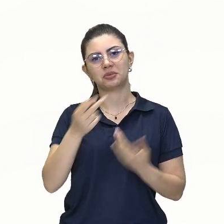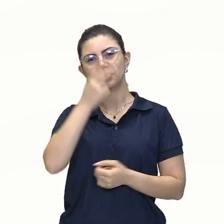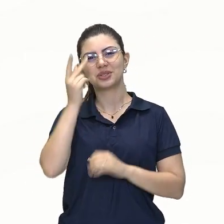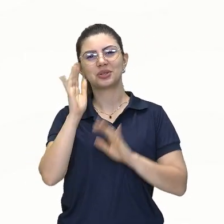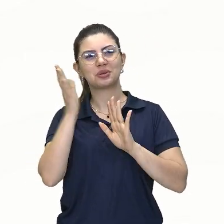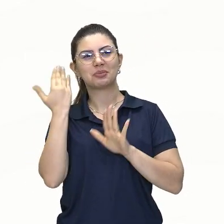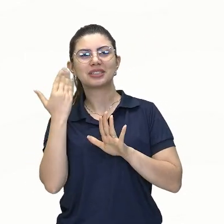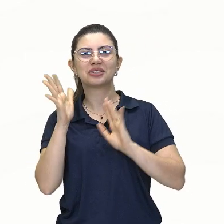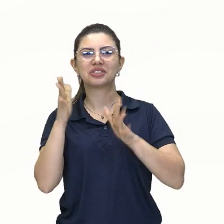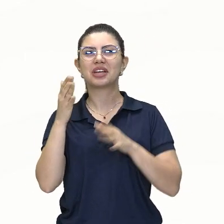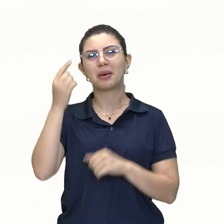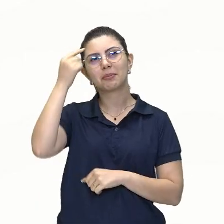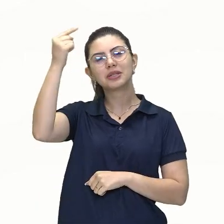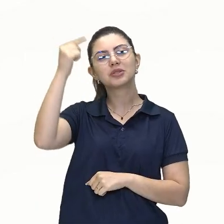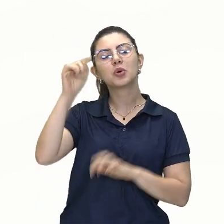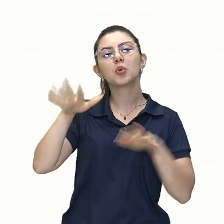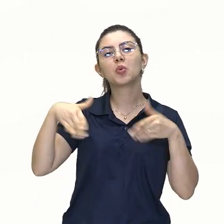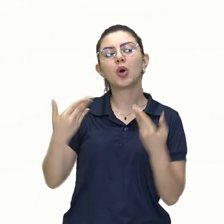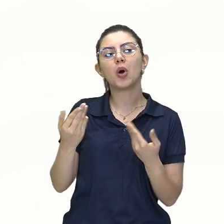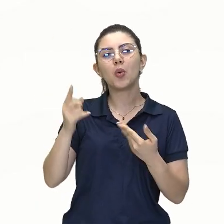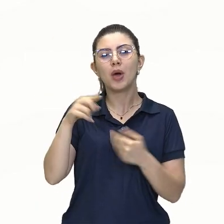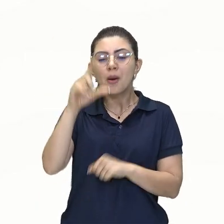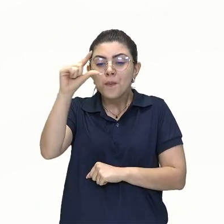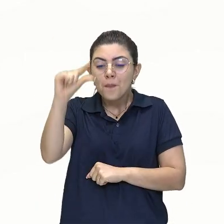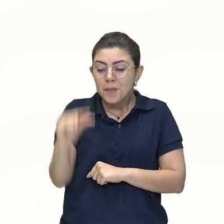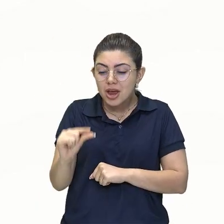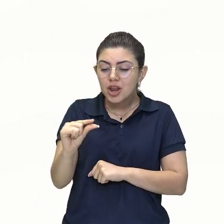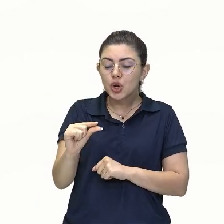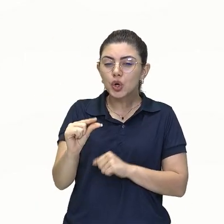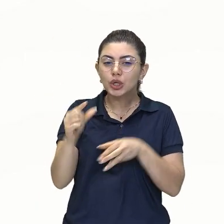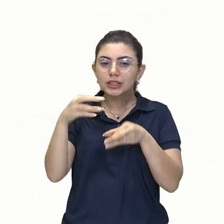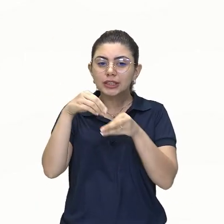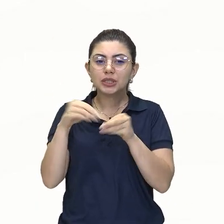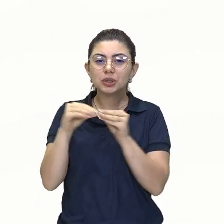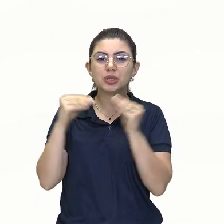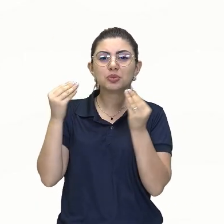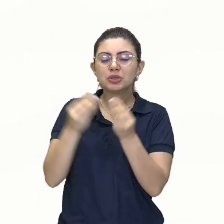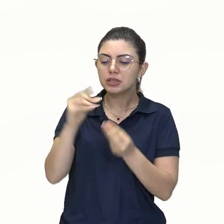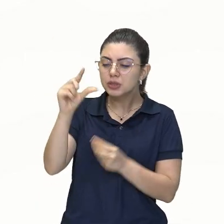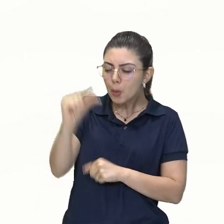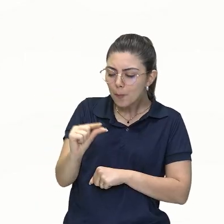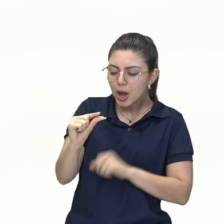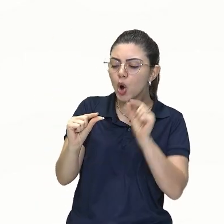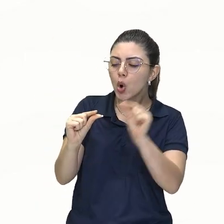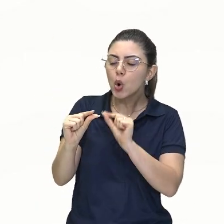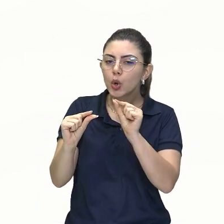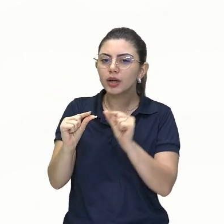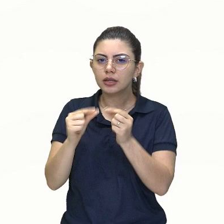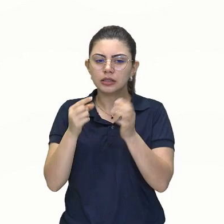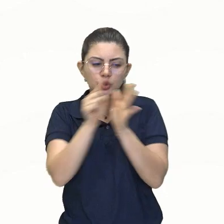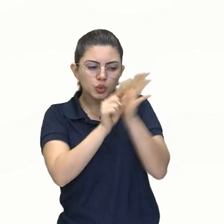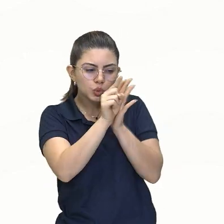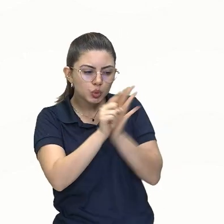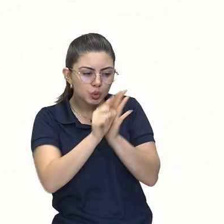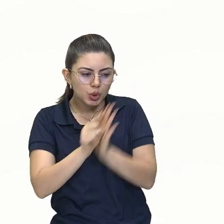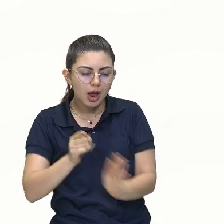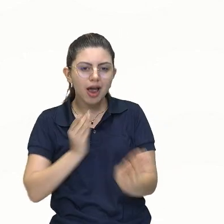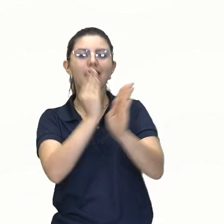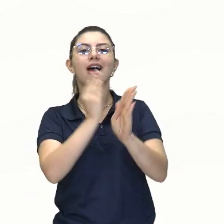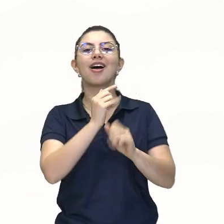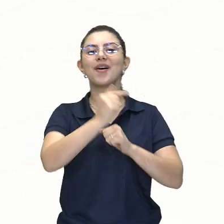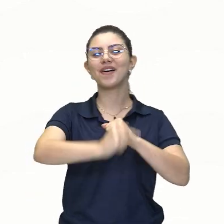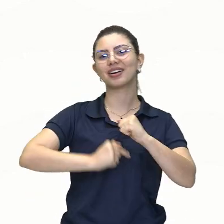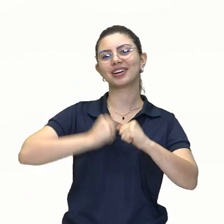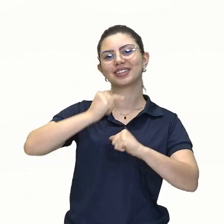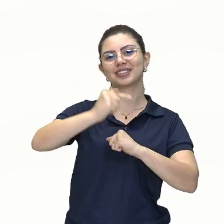a menor partícula que existe na matéria? E aí foi lá pesquisando, chegou até o átomo, já se pensou